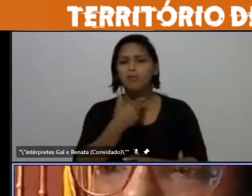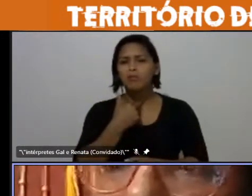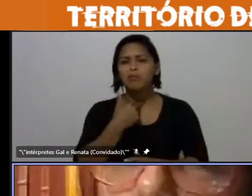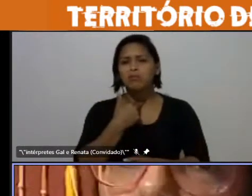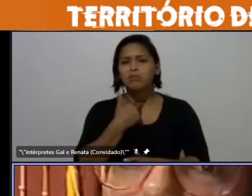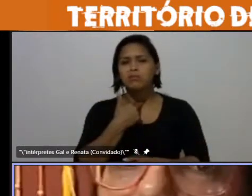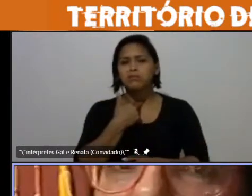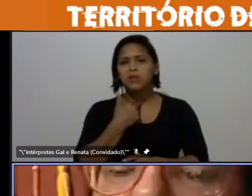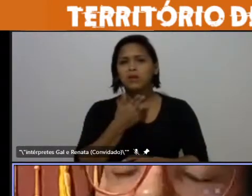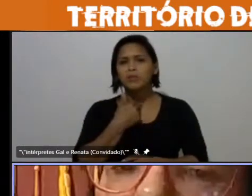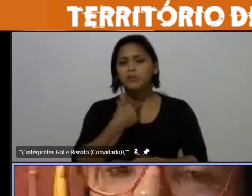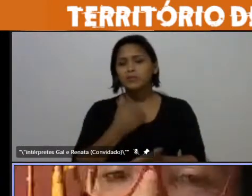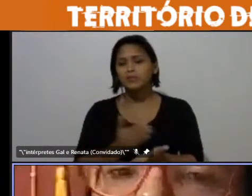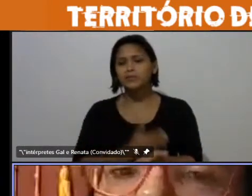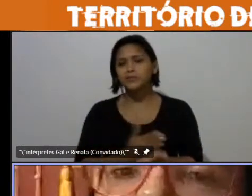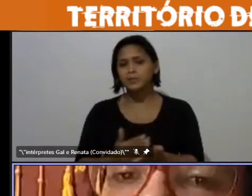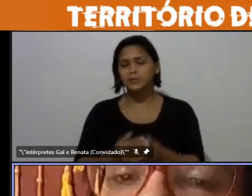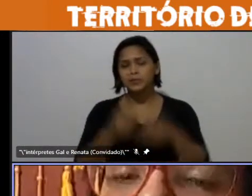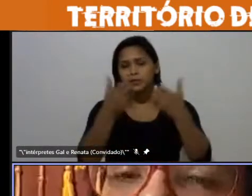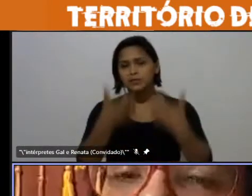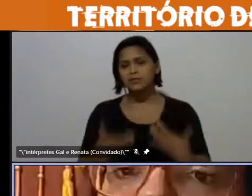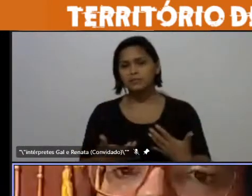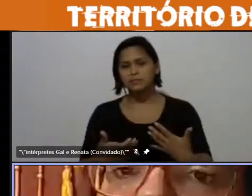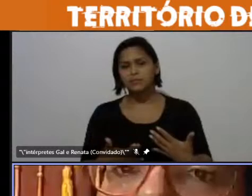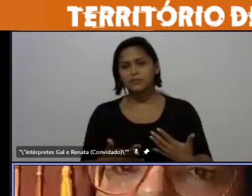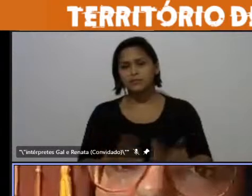de começar falando, né,